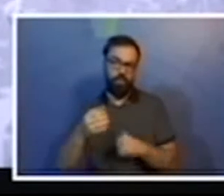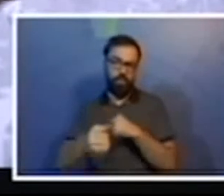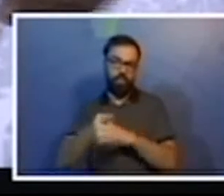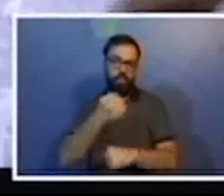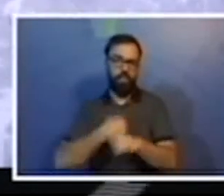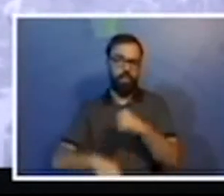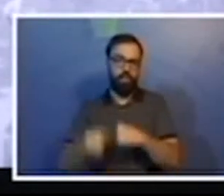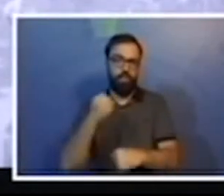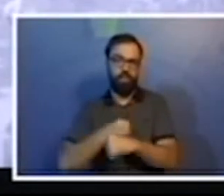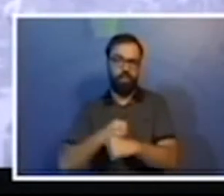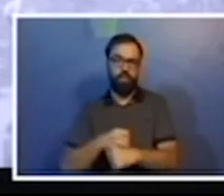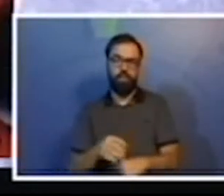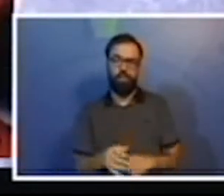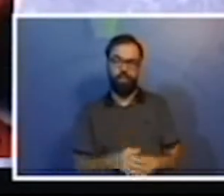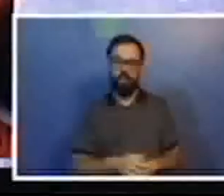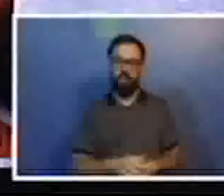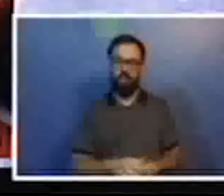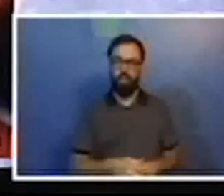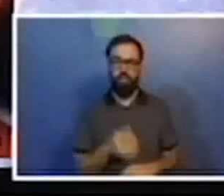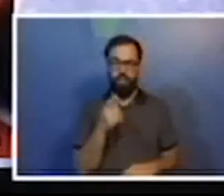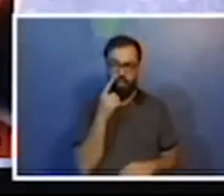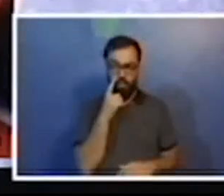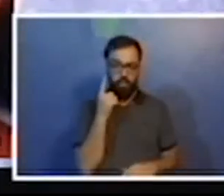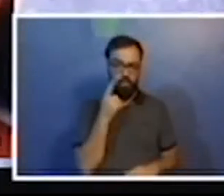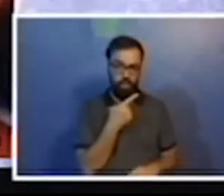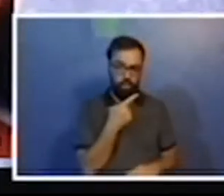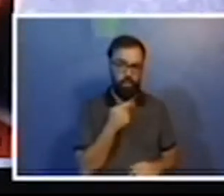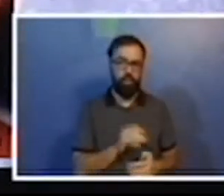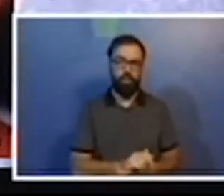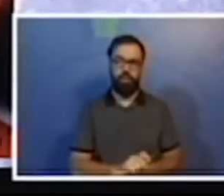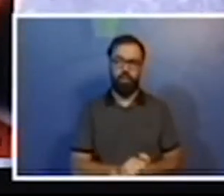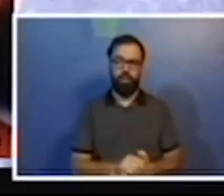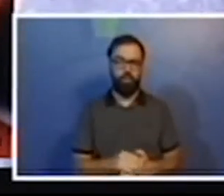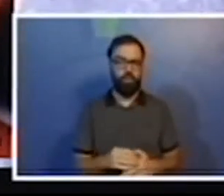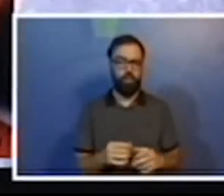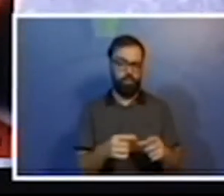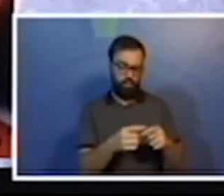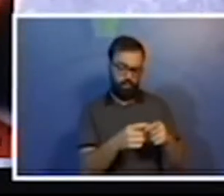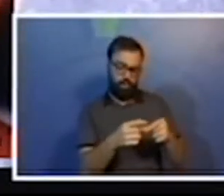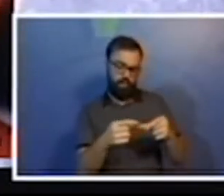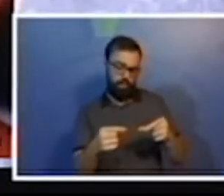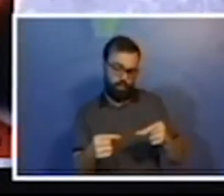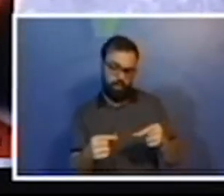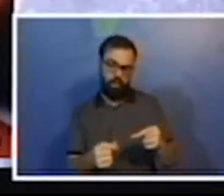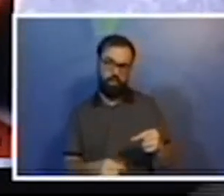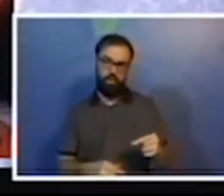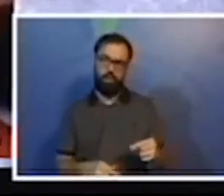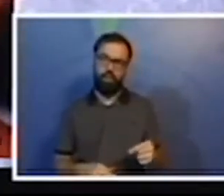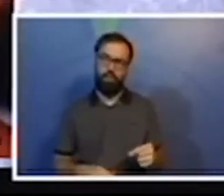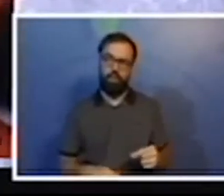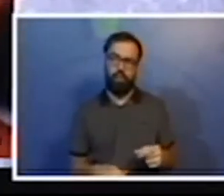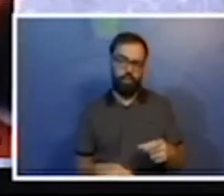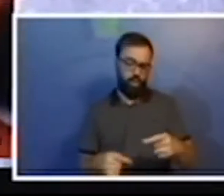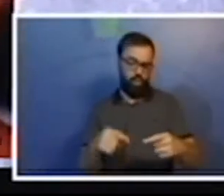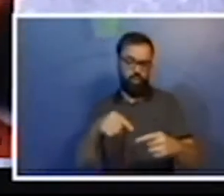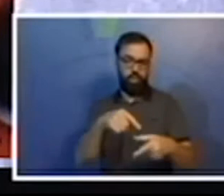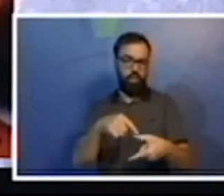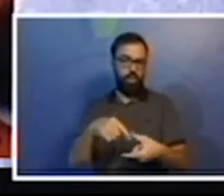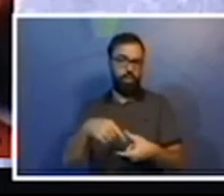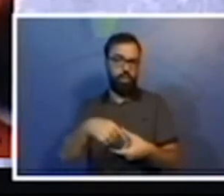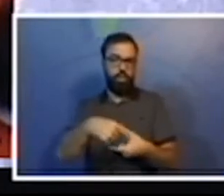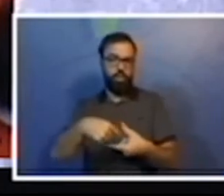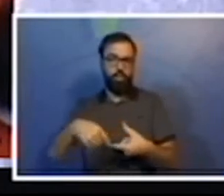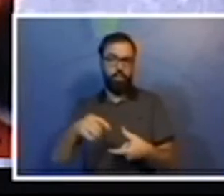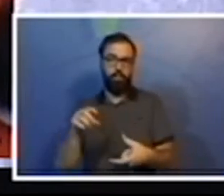devoniano é bom a a semente é uma característica das gimnospermas aqui uma